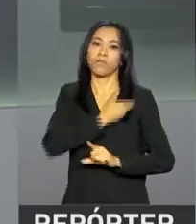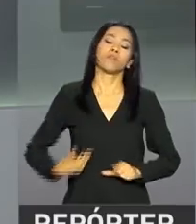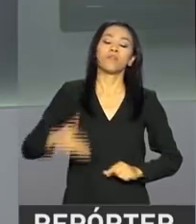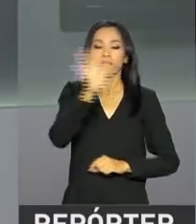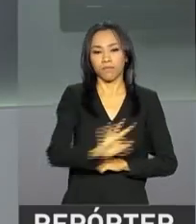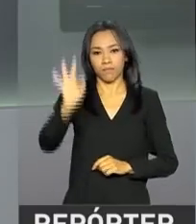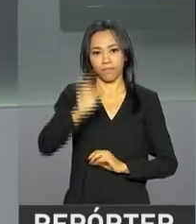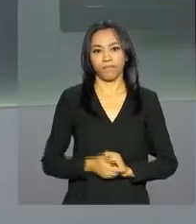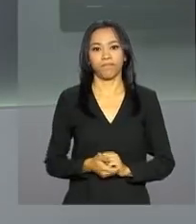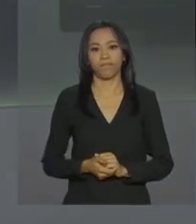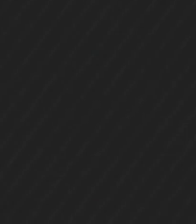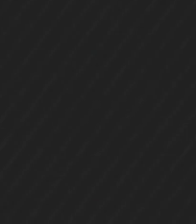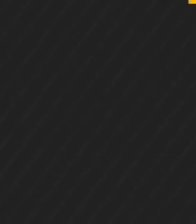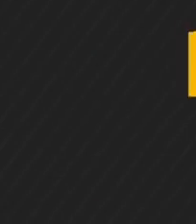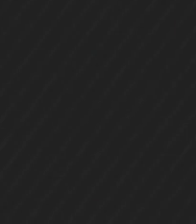do governo federal